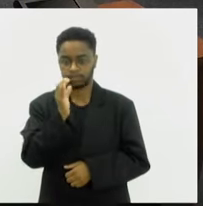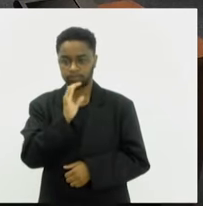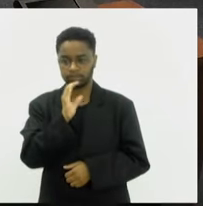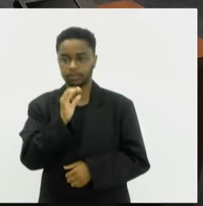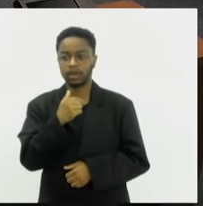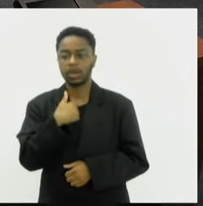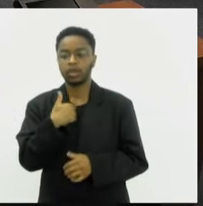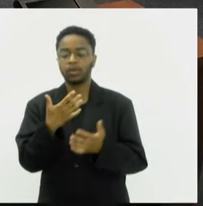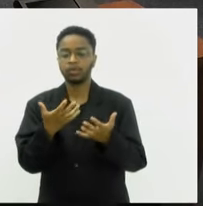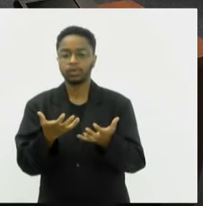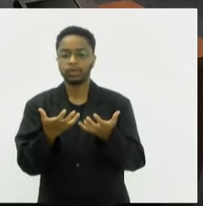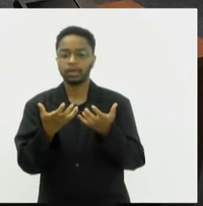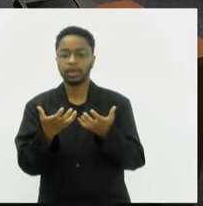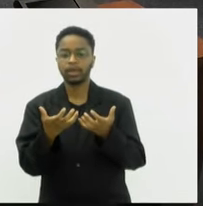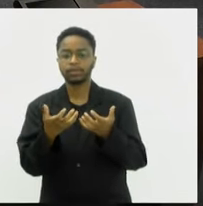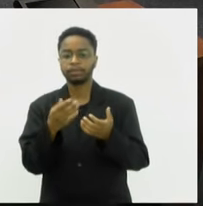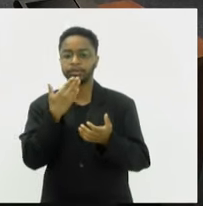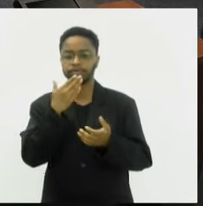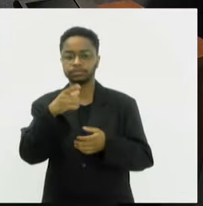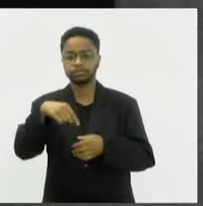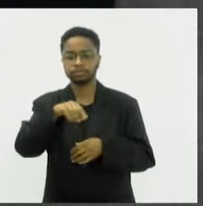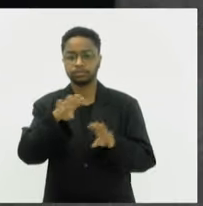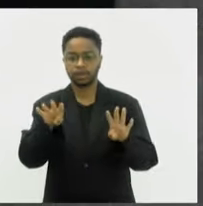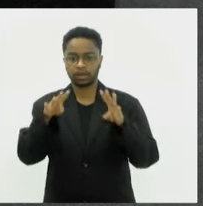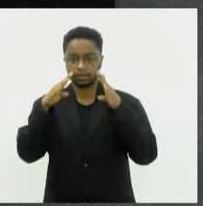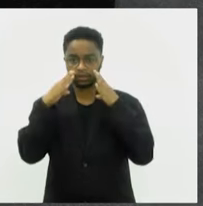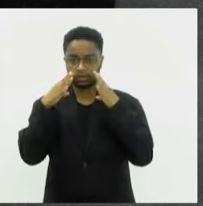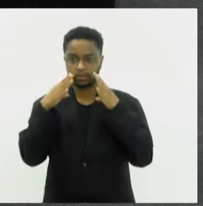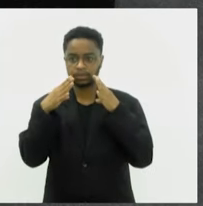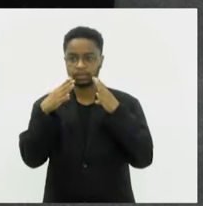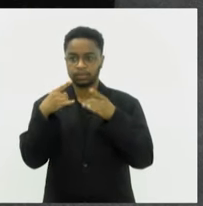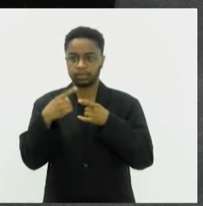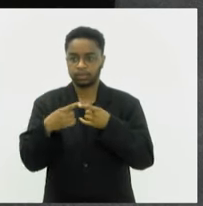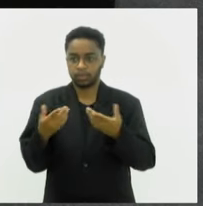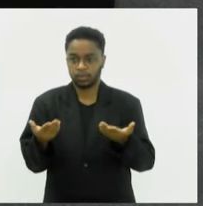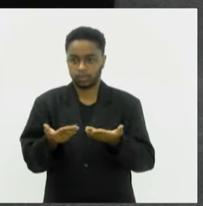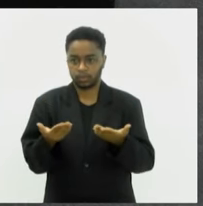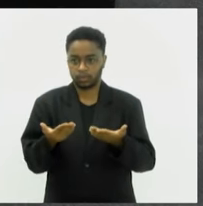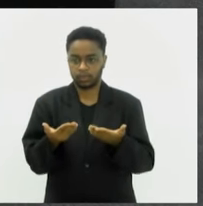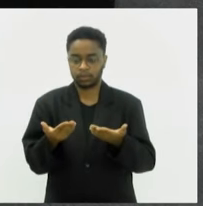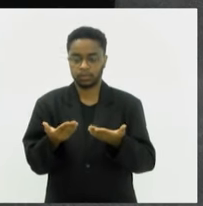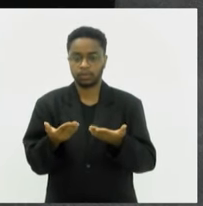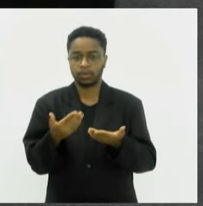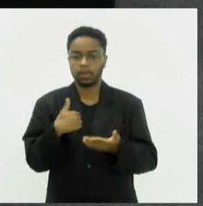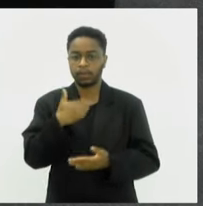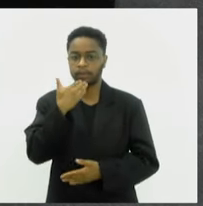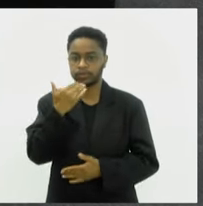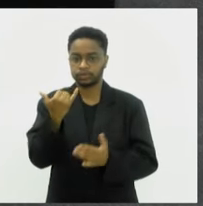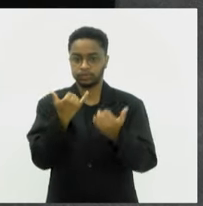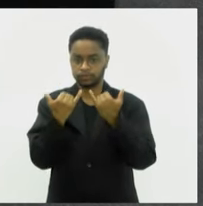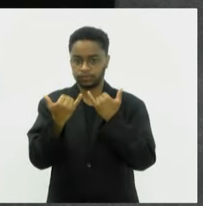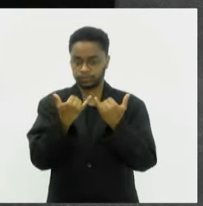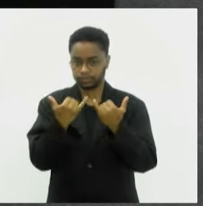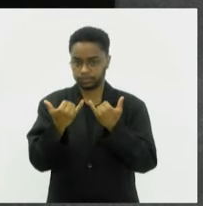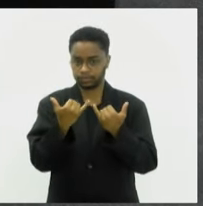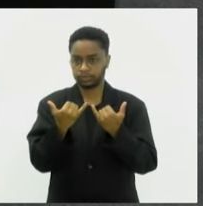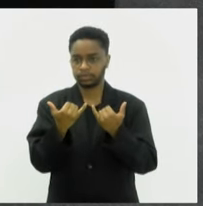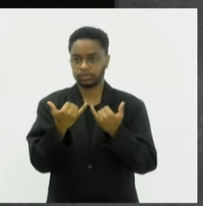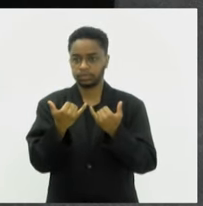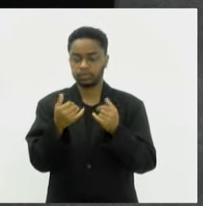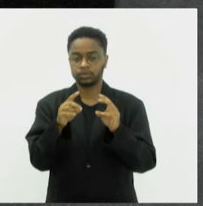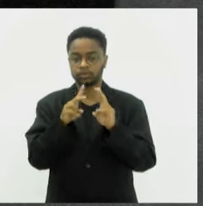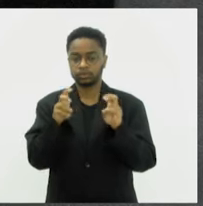chamar a atenção dessa mesa diretora, qual eu hoje entrei com um pedido de informação, né, a se tratar